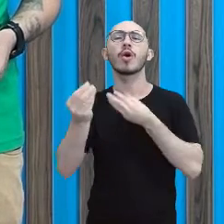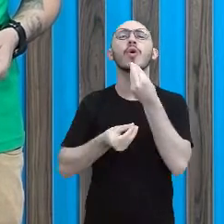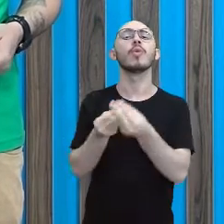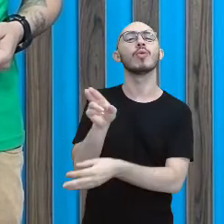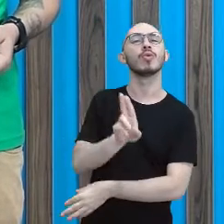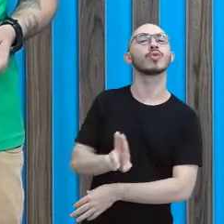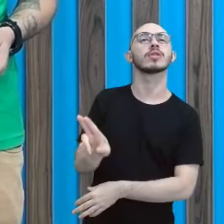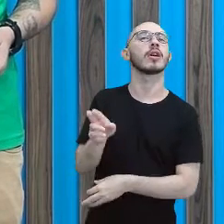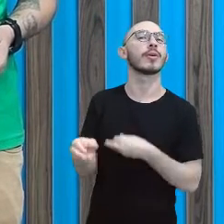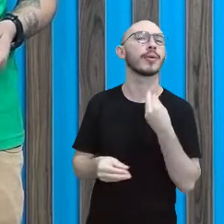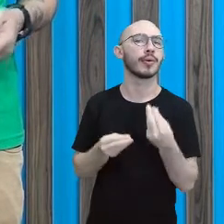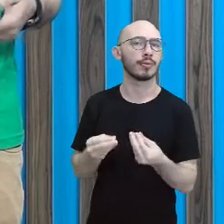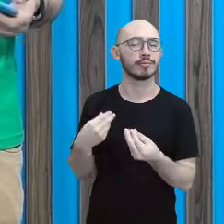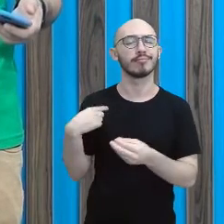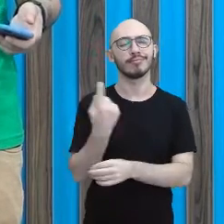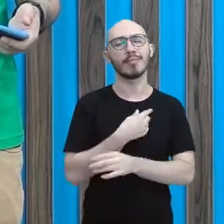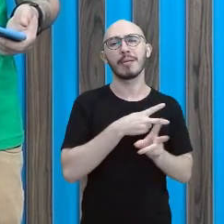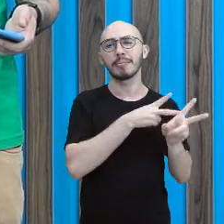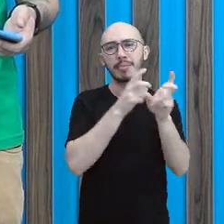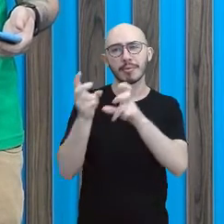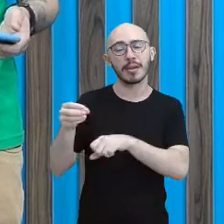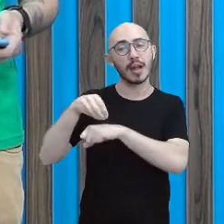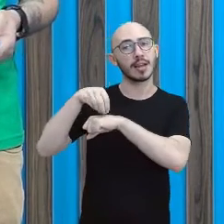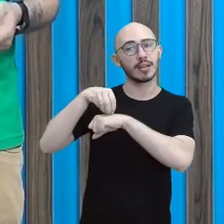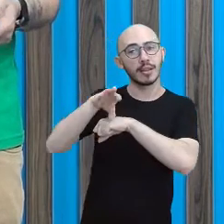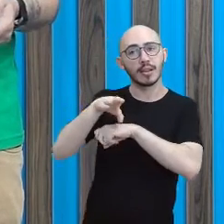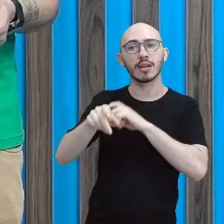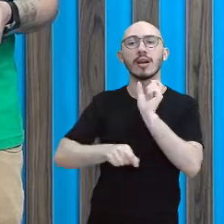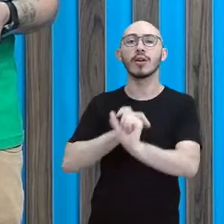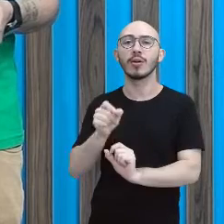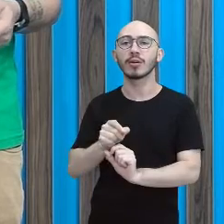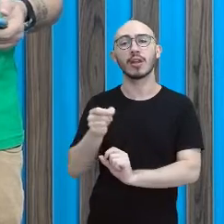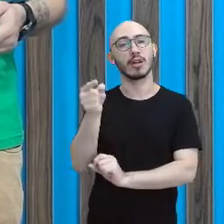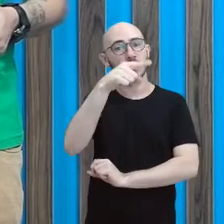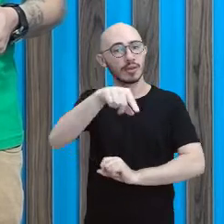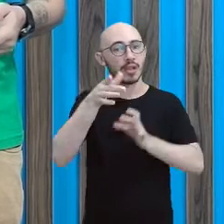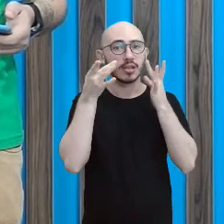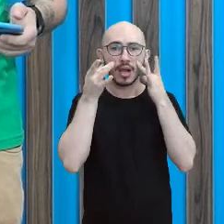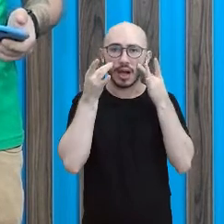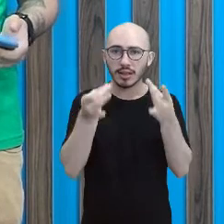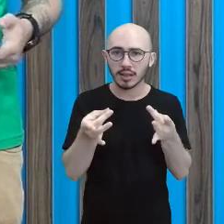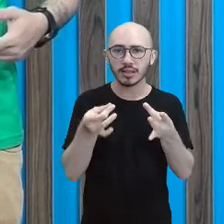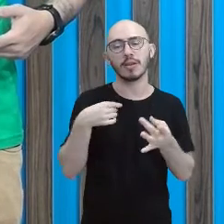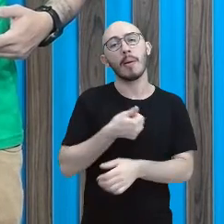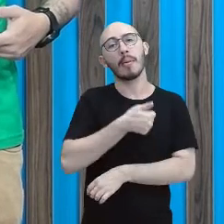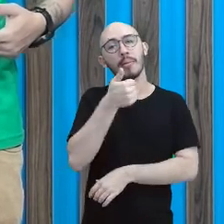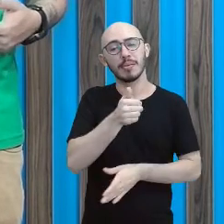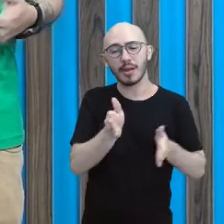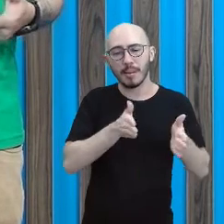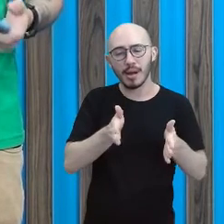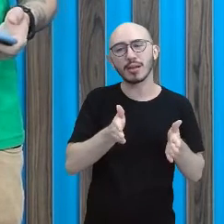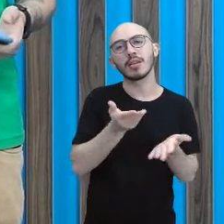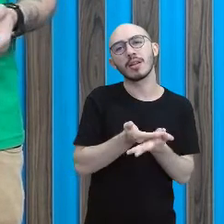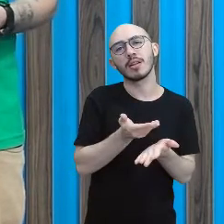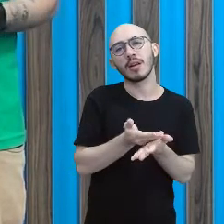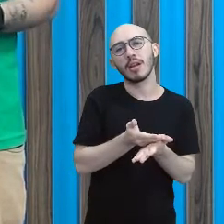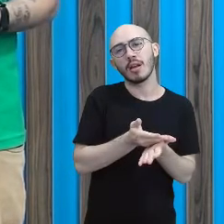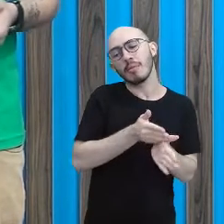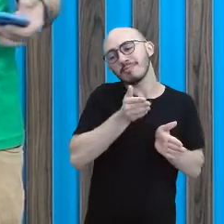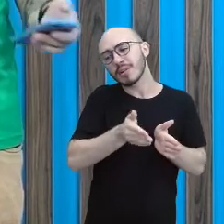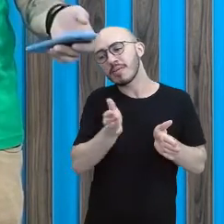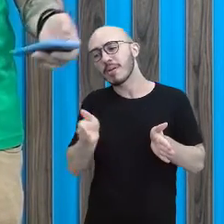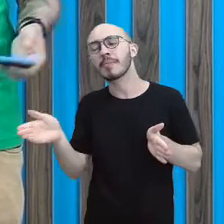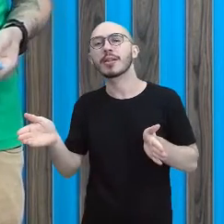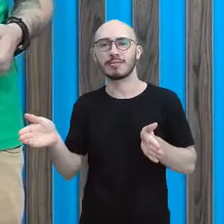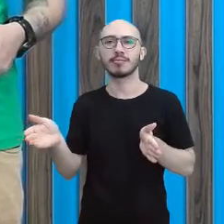certo? E a gente vai perceber, uma dica que a gente vai dar aqui é que preste atenção a essa primeira parte da aula, que é a justificativa da gente